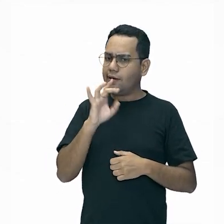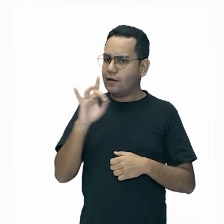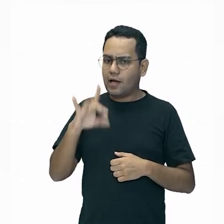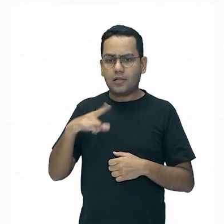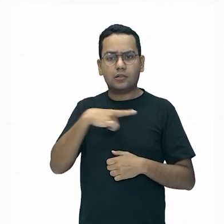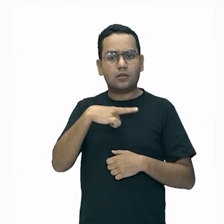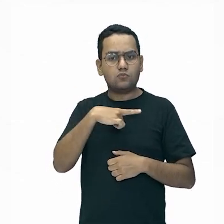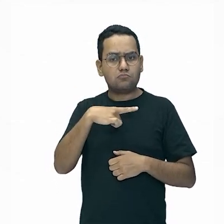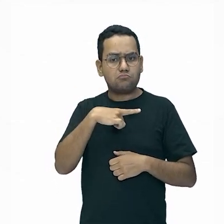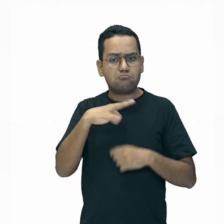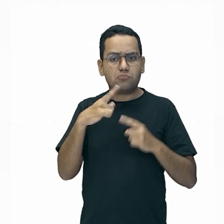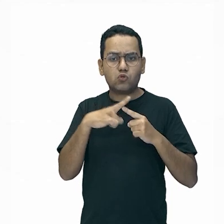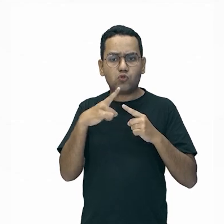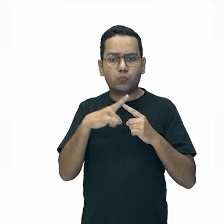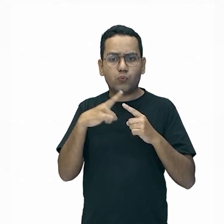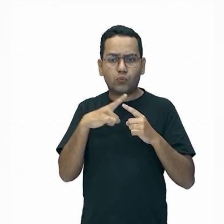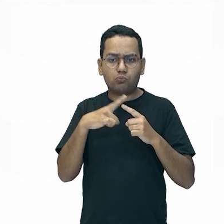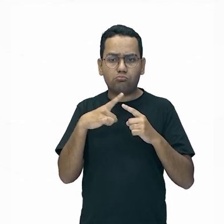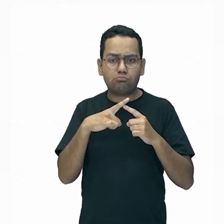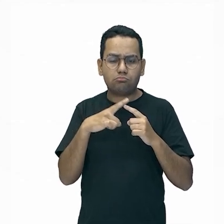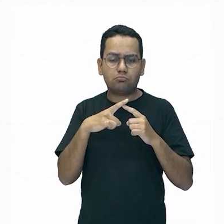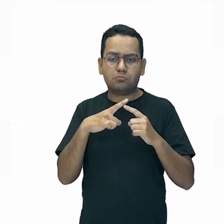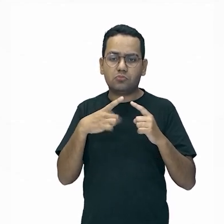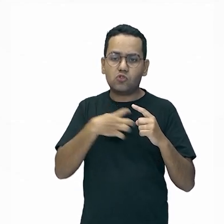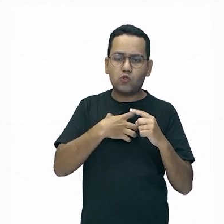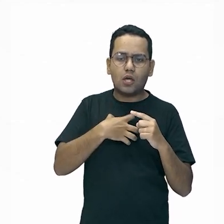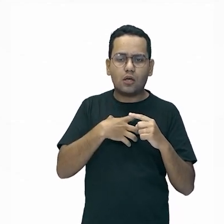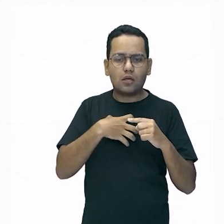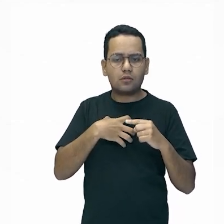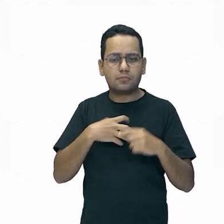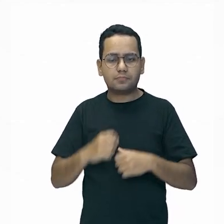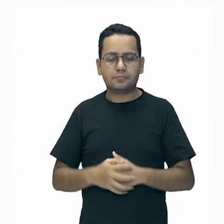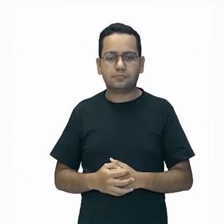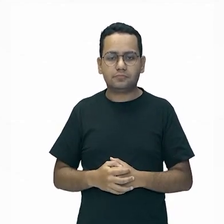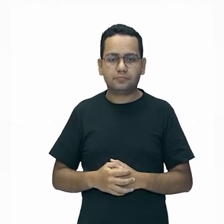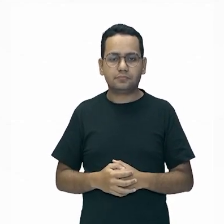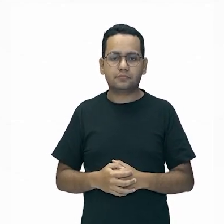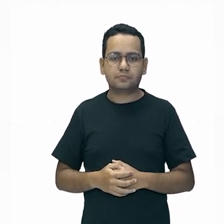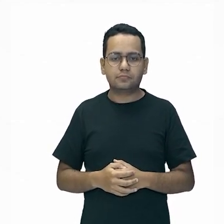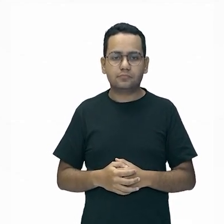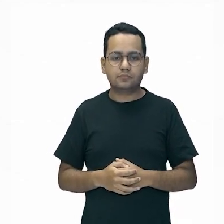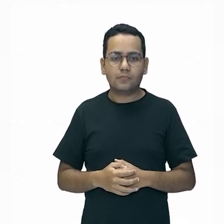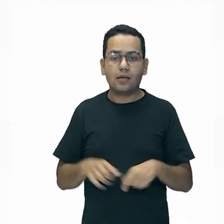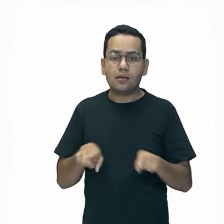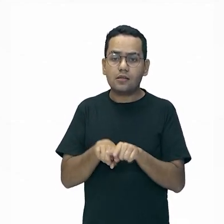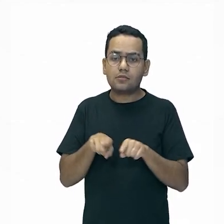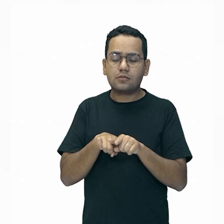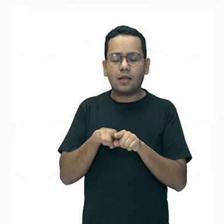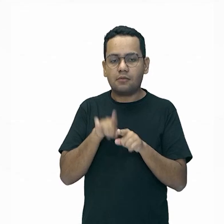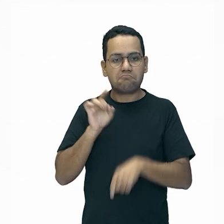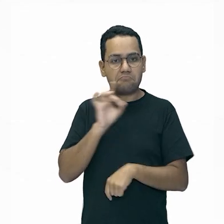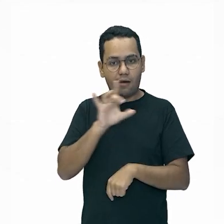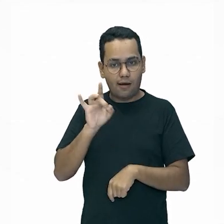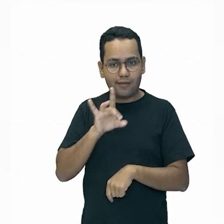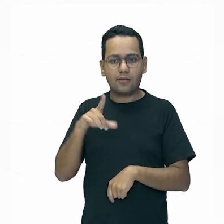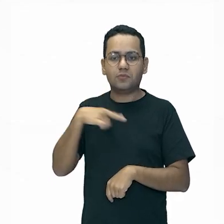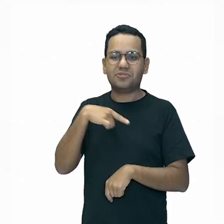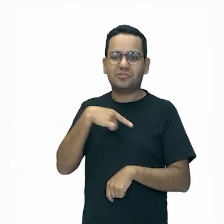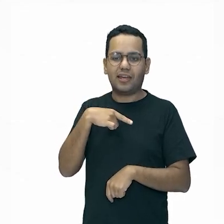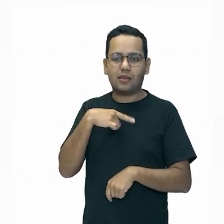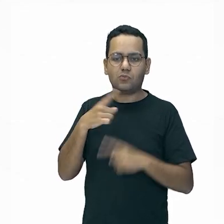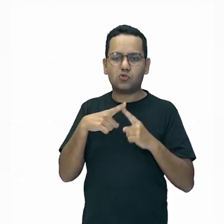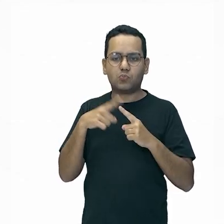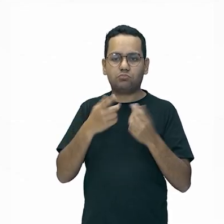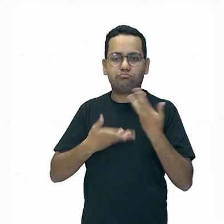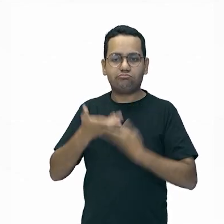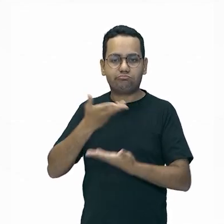uma delas vai ter um comportamento e cada uma delas vai ter um tipo de interação, tá, gente? Vai ter um tipo de